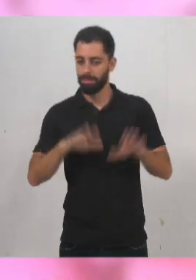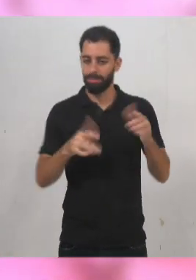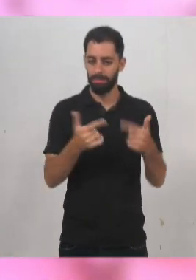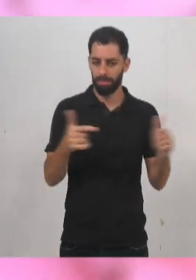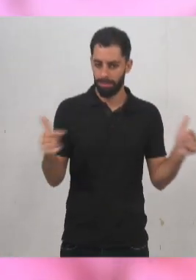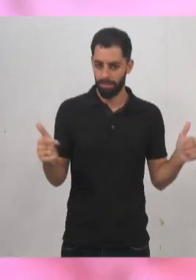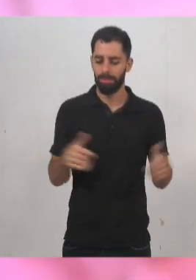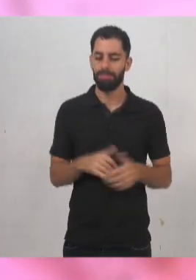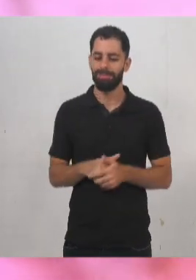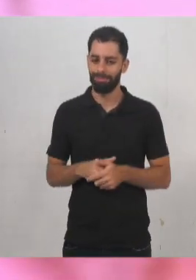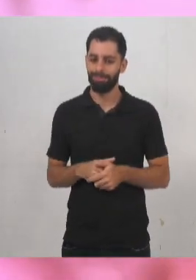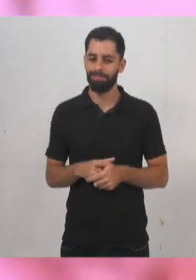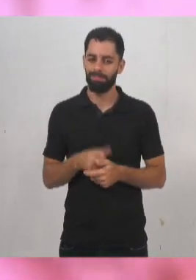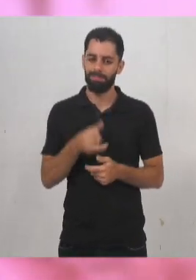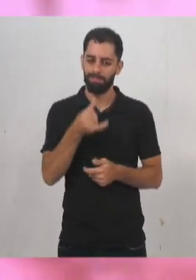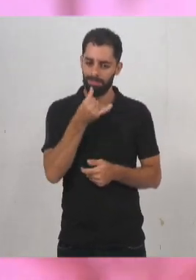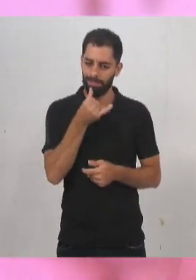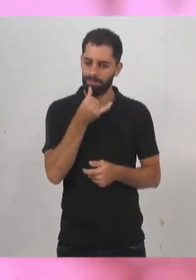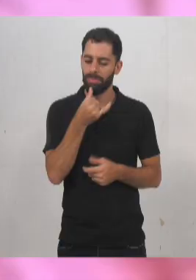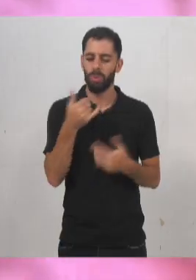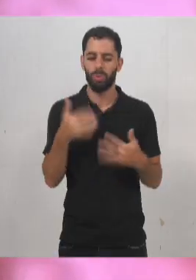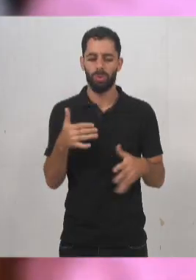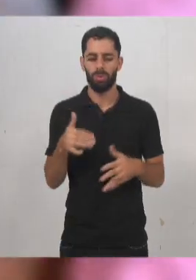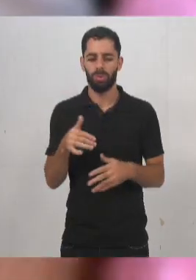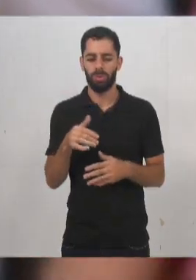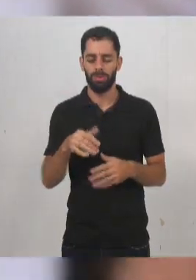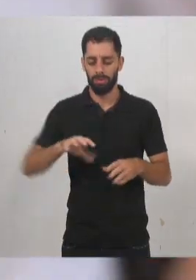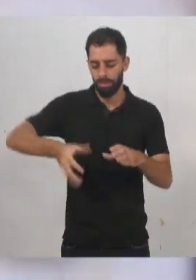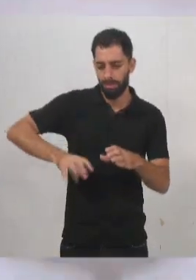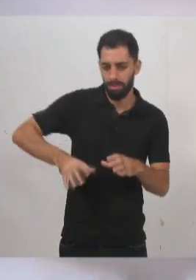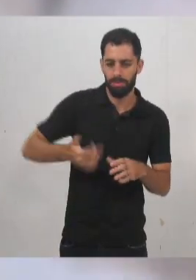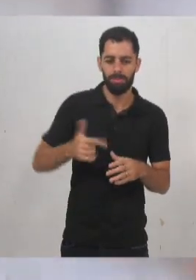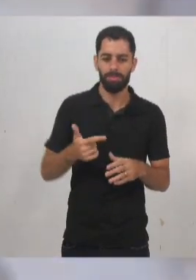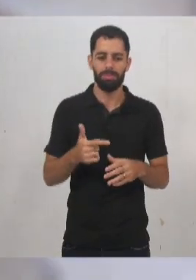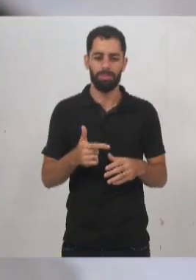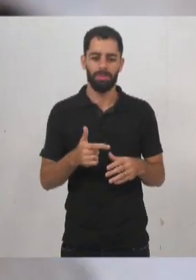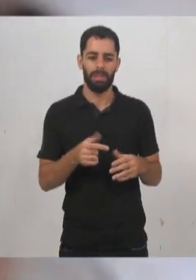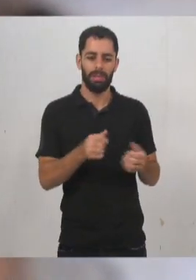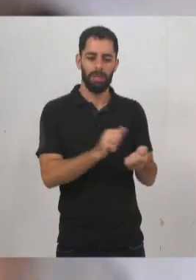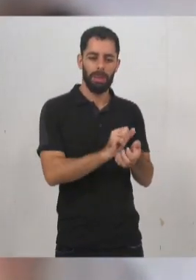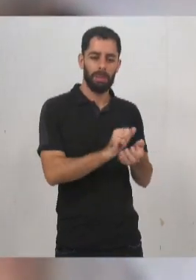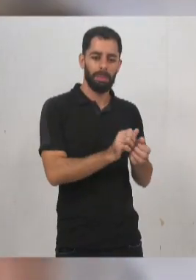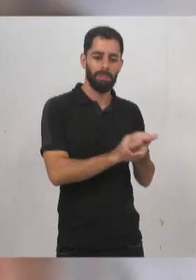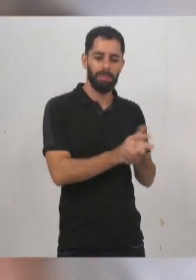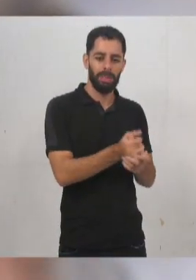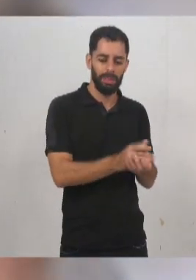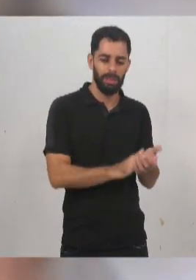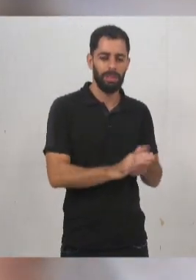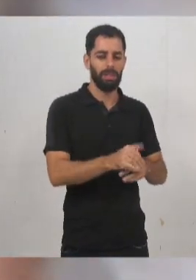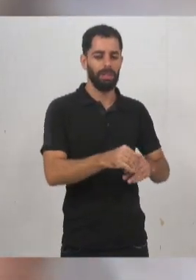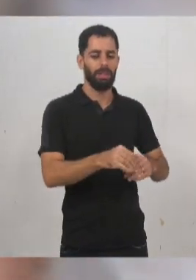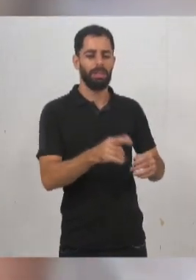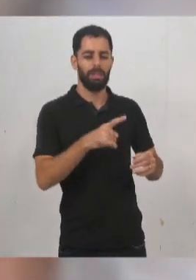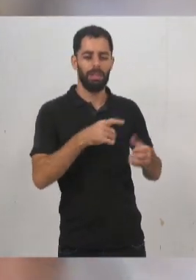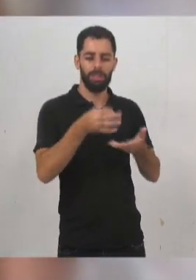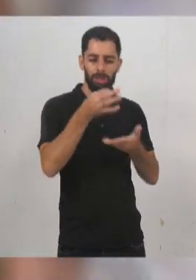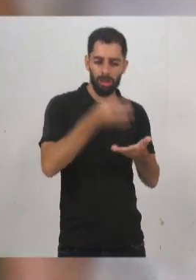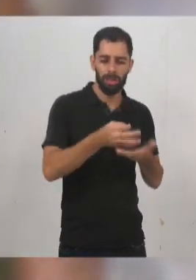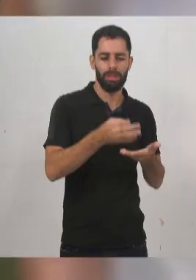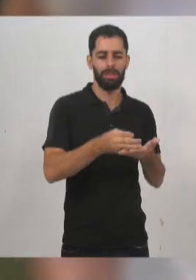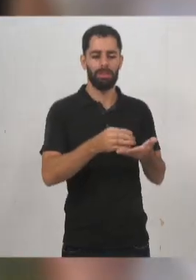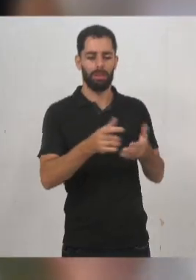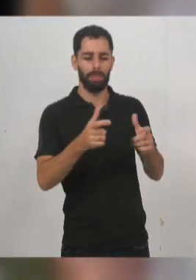dia todo tem á E aí assim ó não dá para lavar roupa a pia cheia de louça né não tem água nem para fazer comida água para tomar para tomar um banho